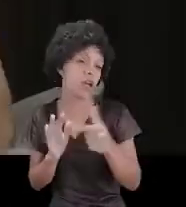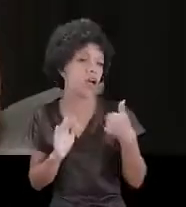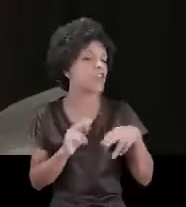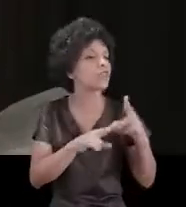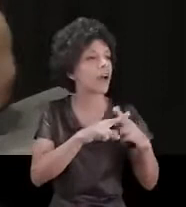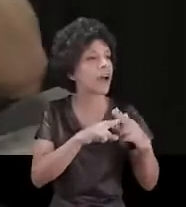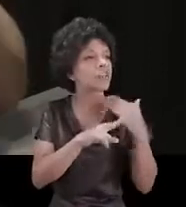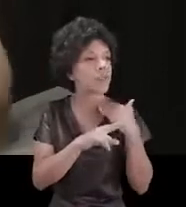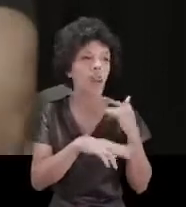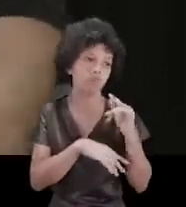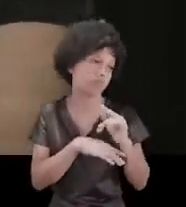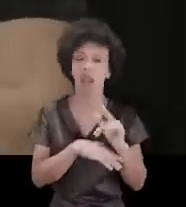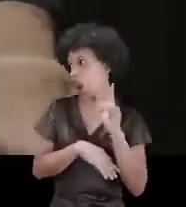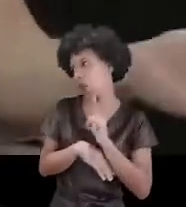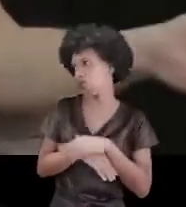caixa